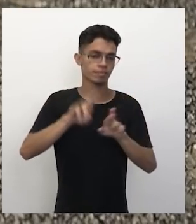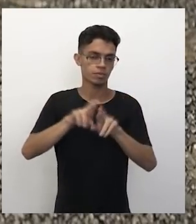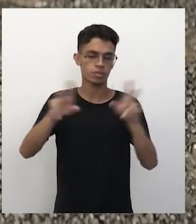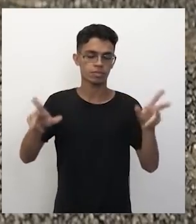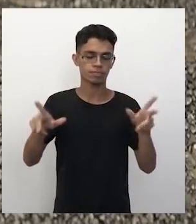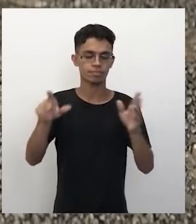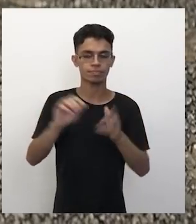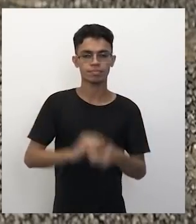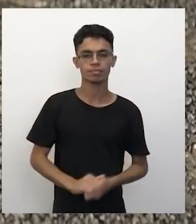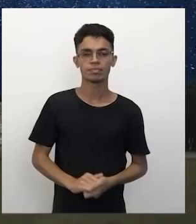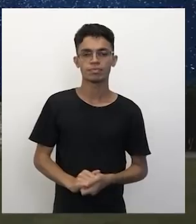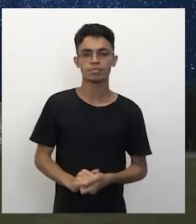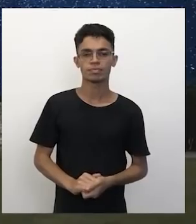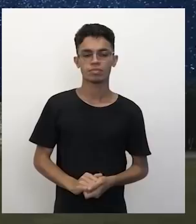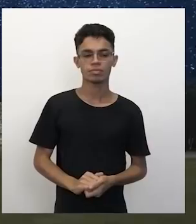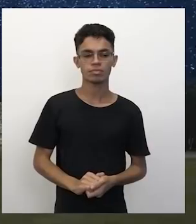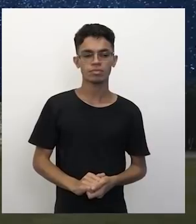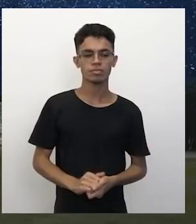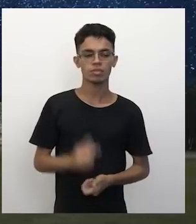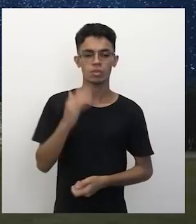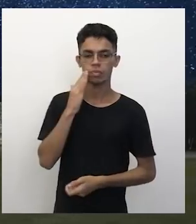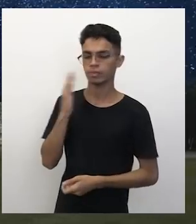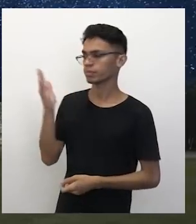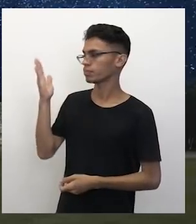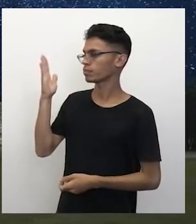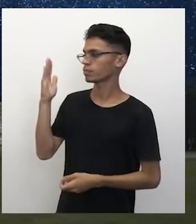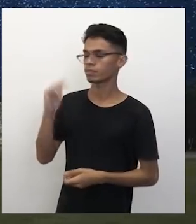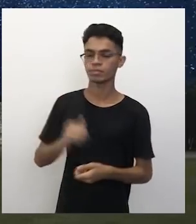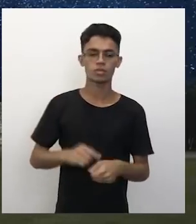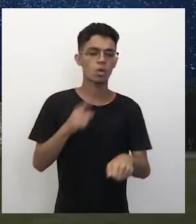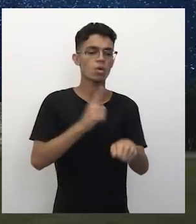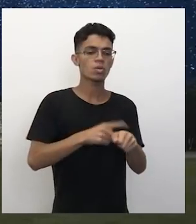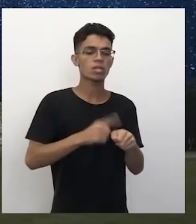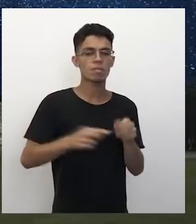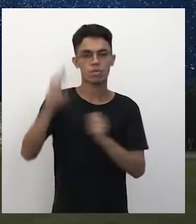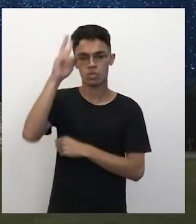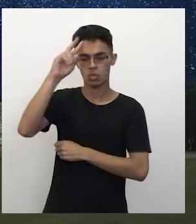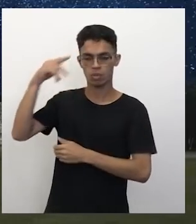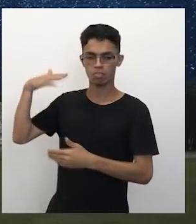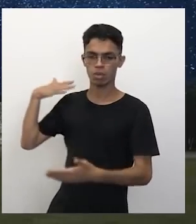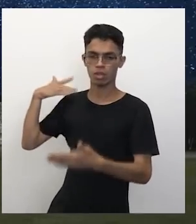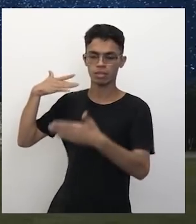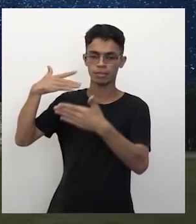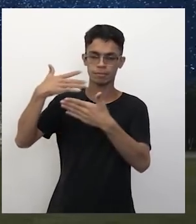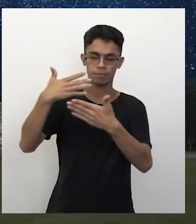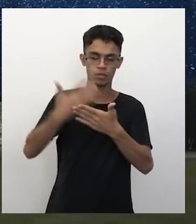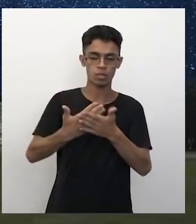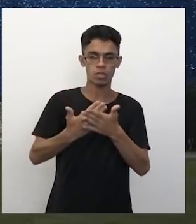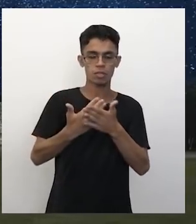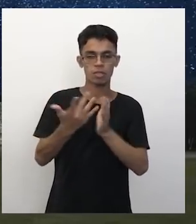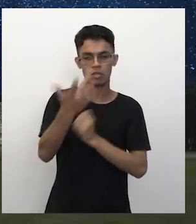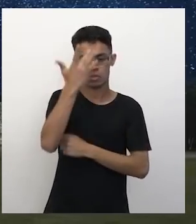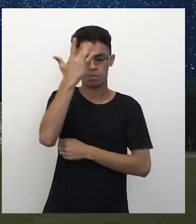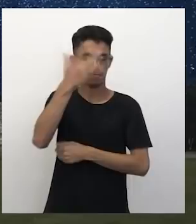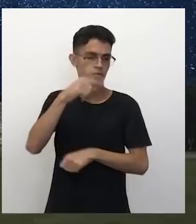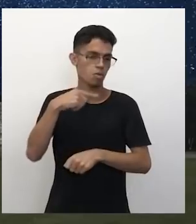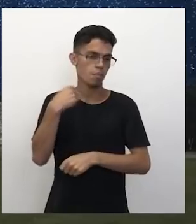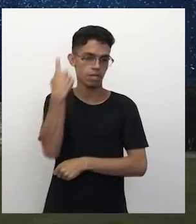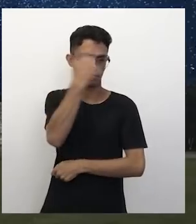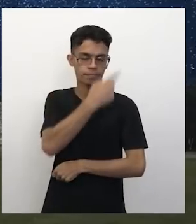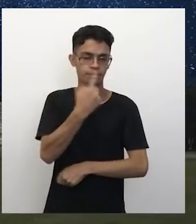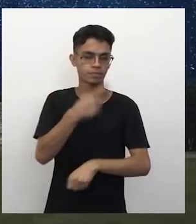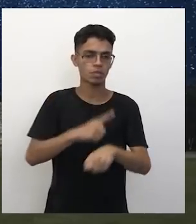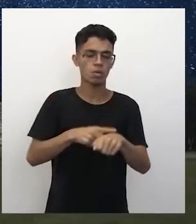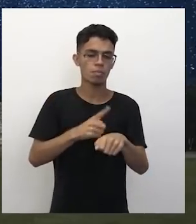sociedades diferentes. E aí, por último, o tempo histórico. É esse tempo que os historiadores utilizam. O